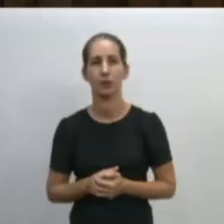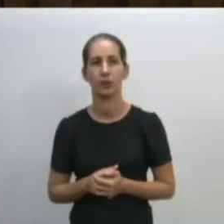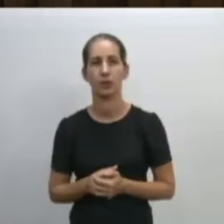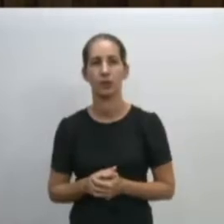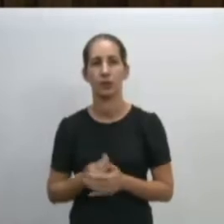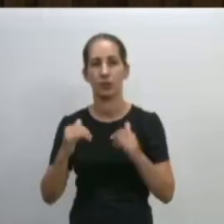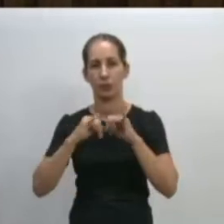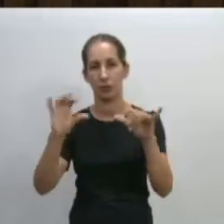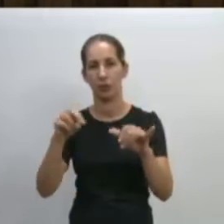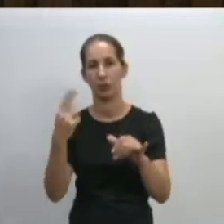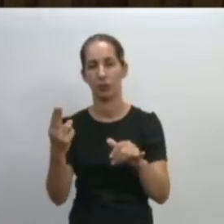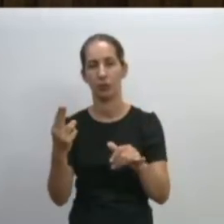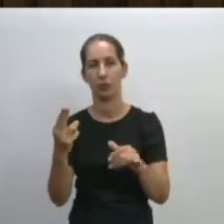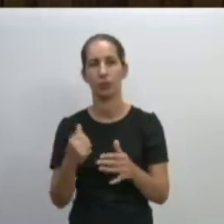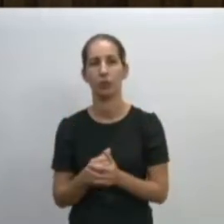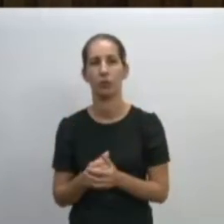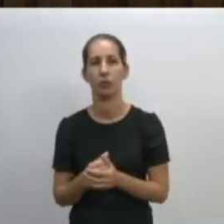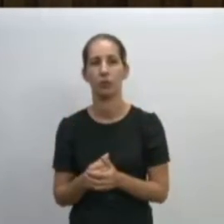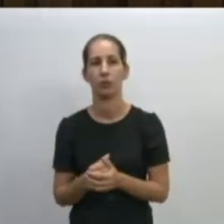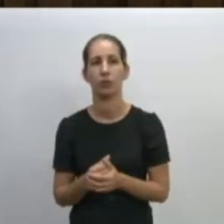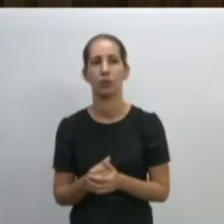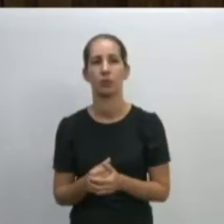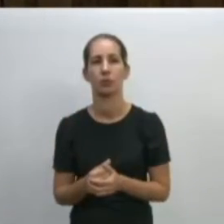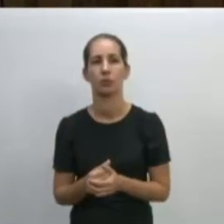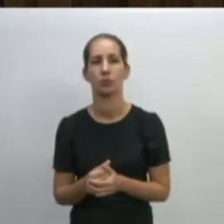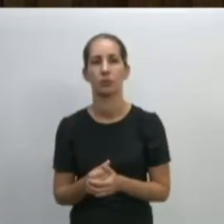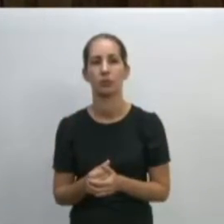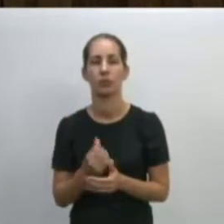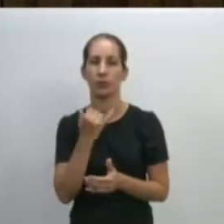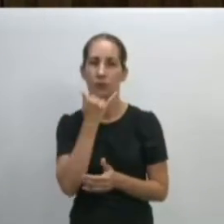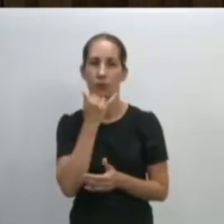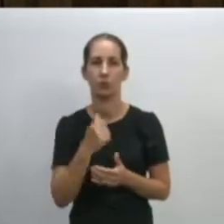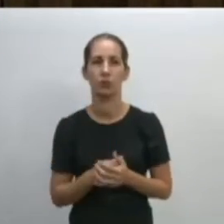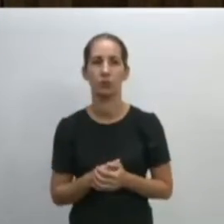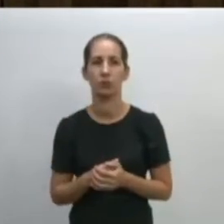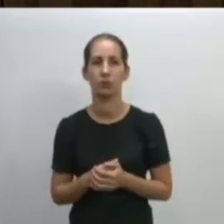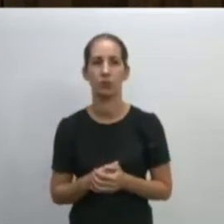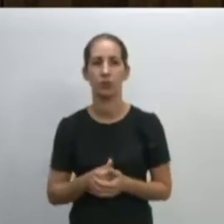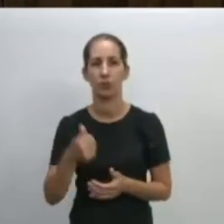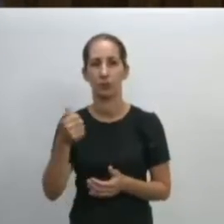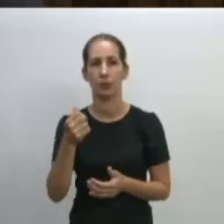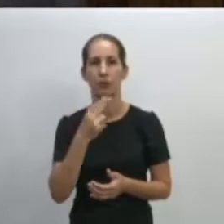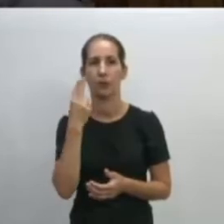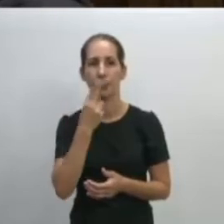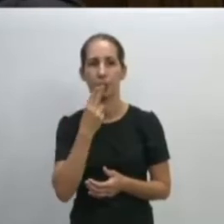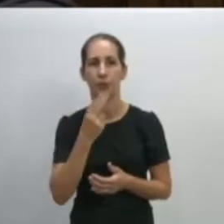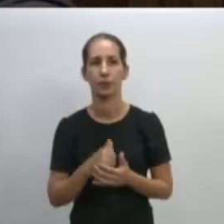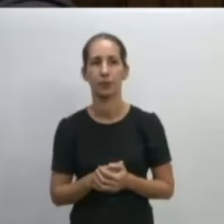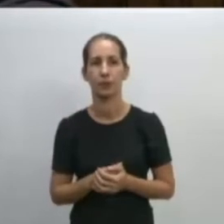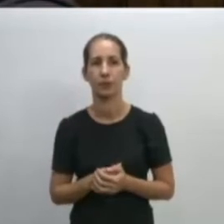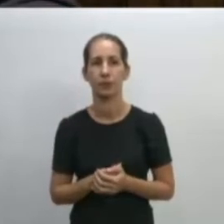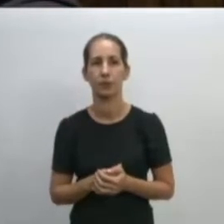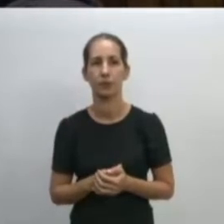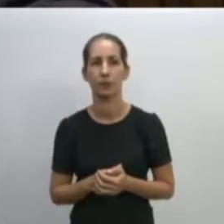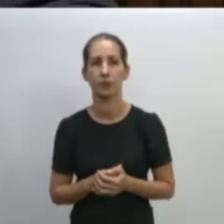Vossa Excelência voca o título, vereador Robson. Desculpa, vamos logo aprovar a urgência.